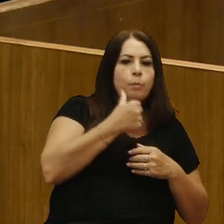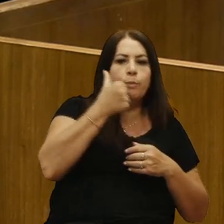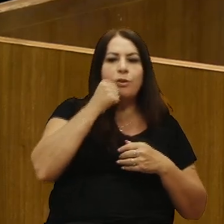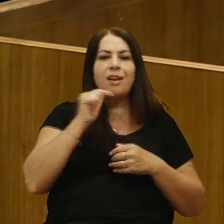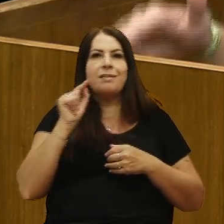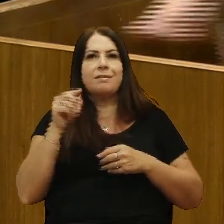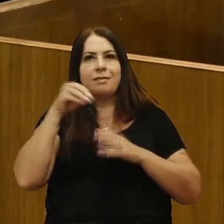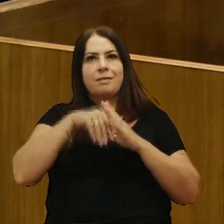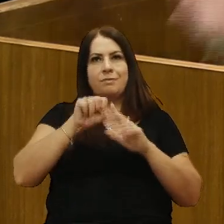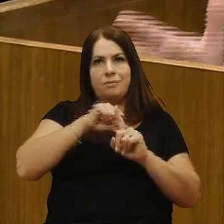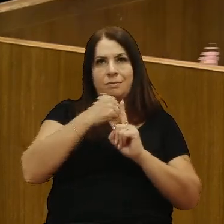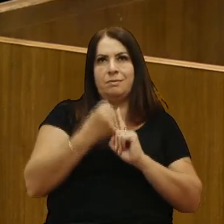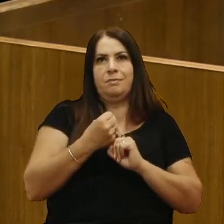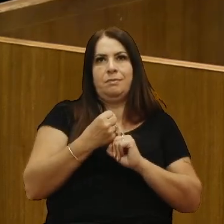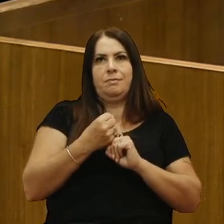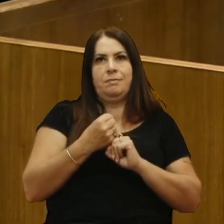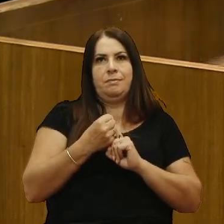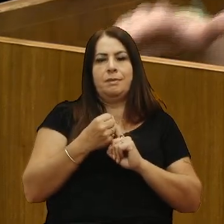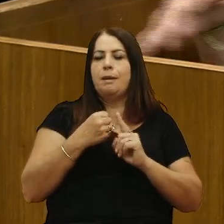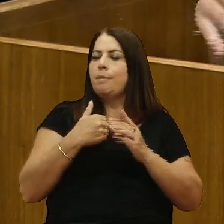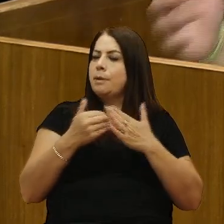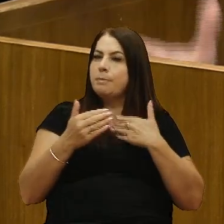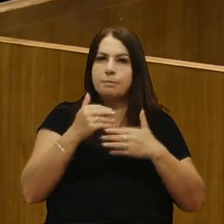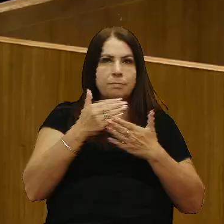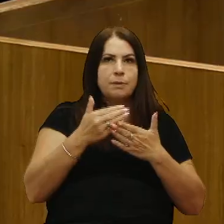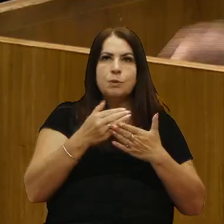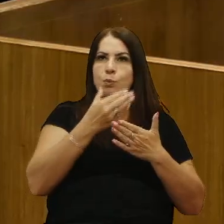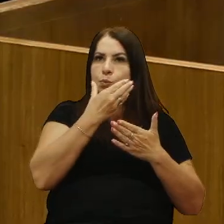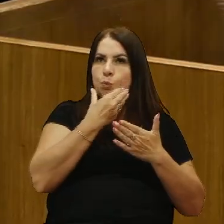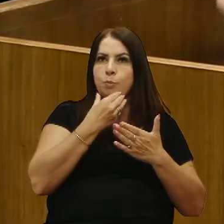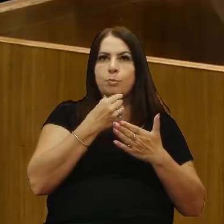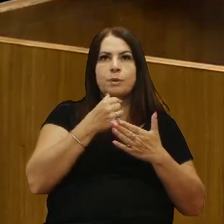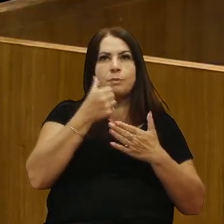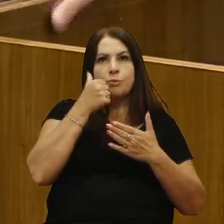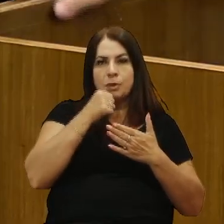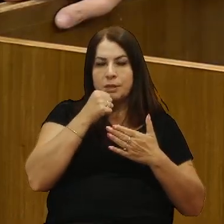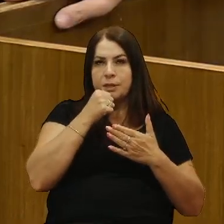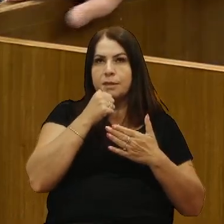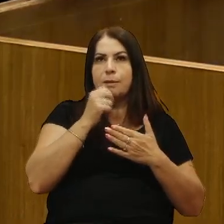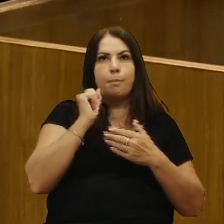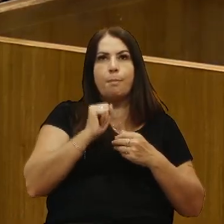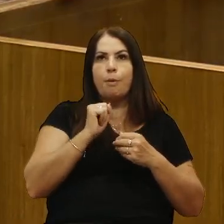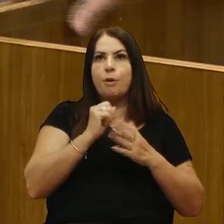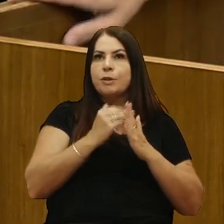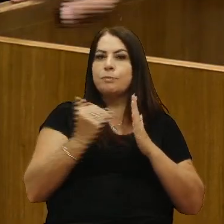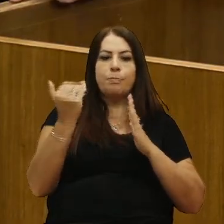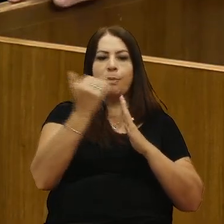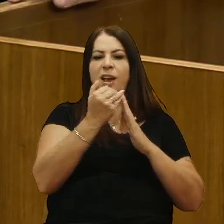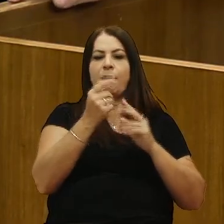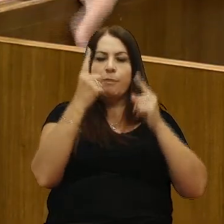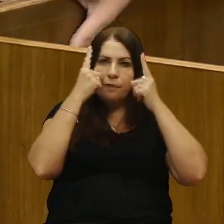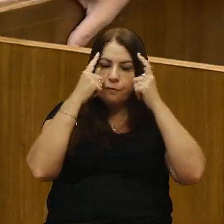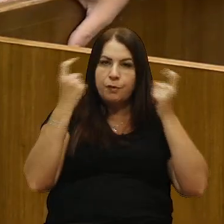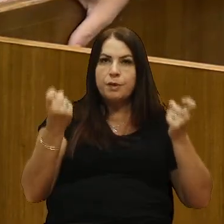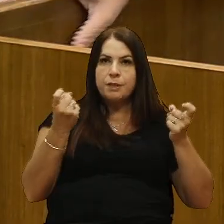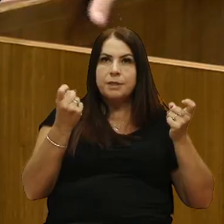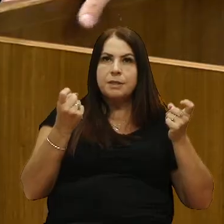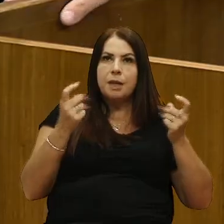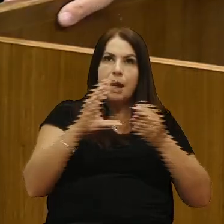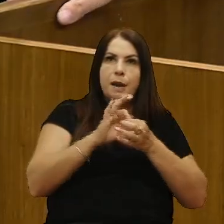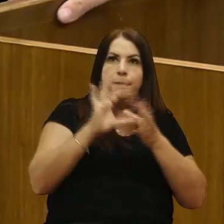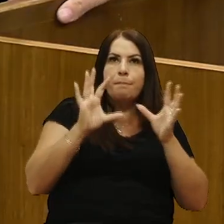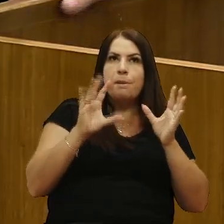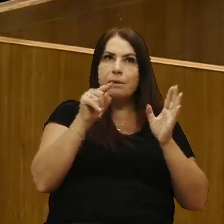na sociedade, mas, independente disso, ser homem e ser mulher não pode pressupor cometer violência, né? Ter